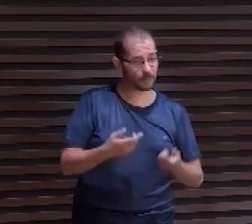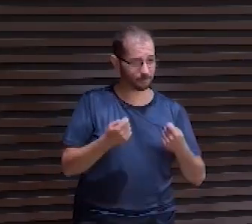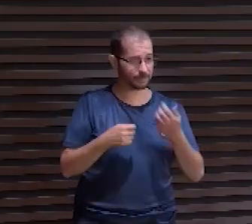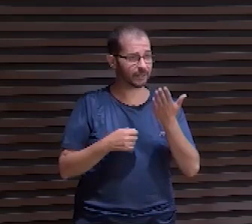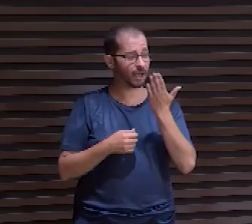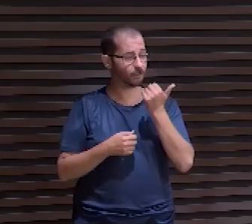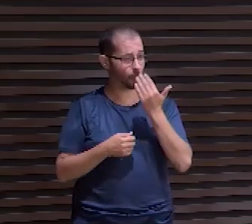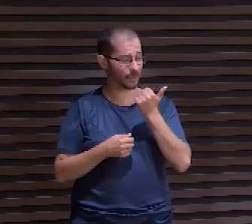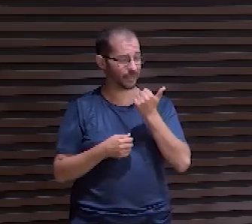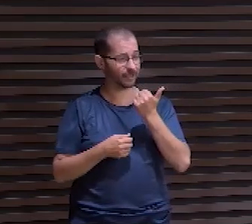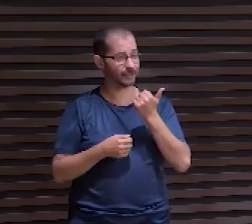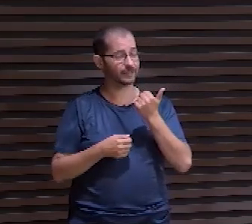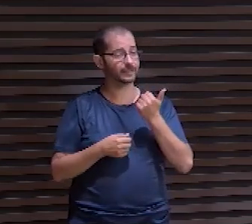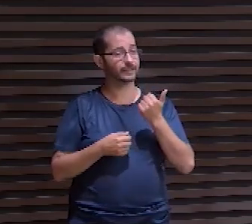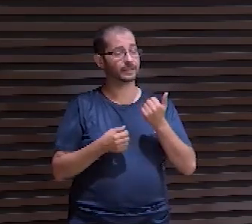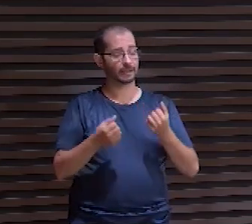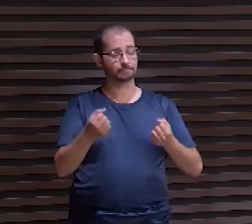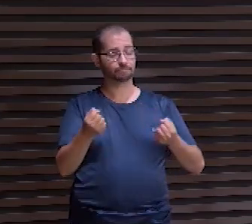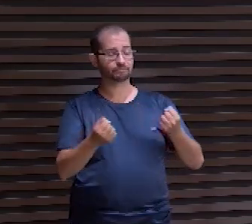Saímos da estrada